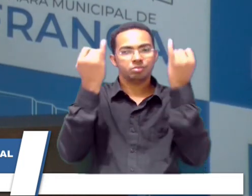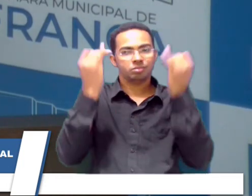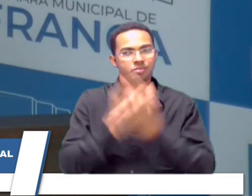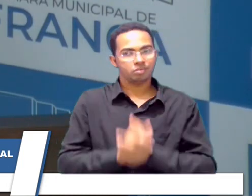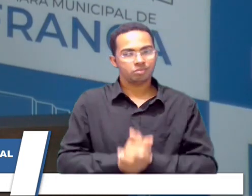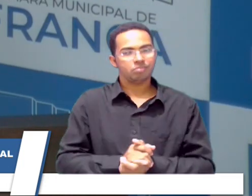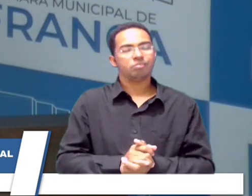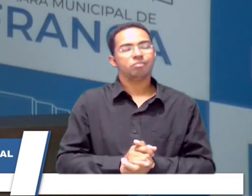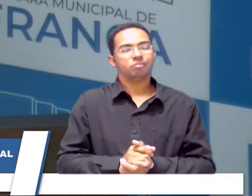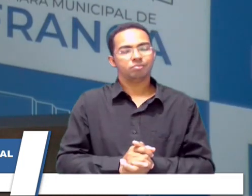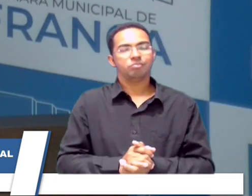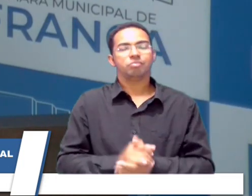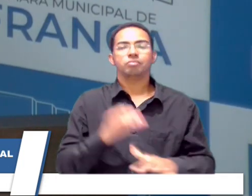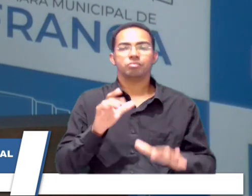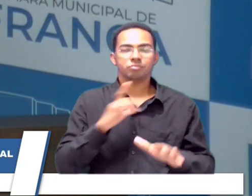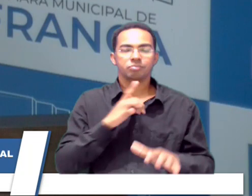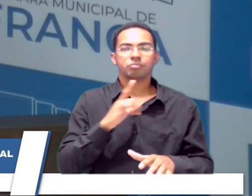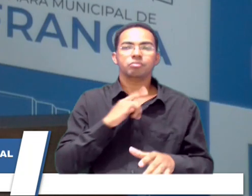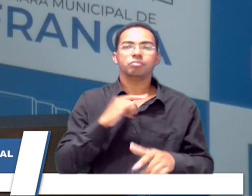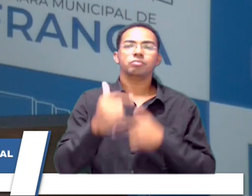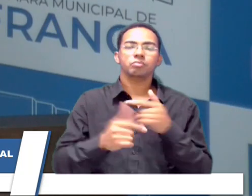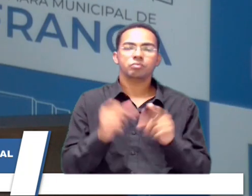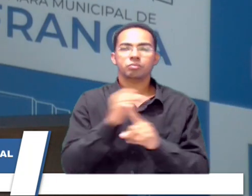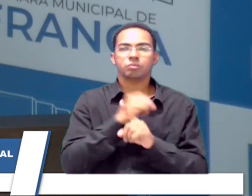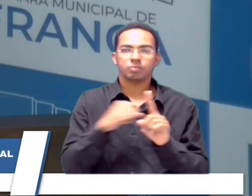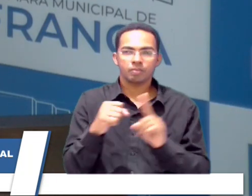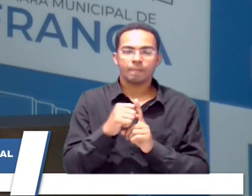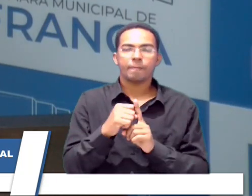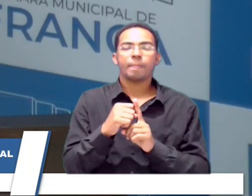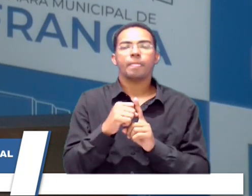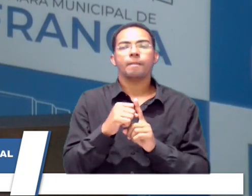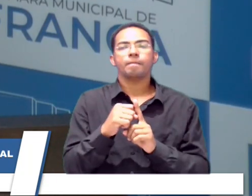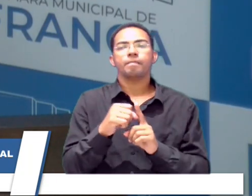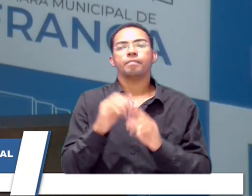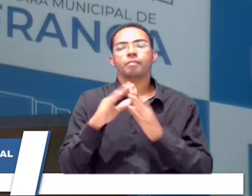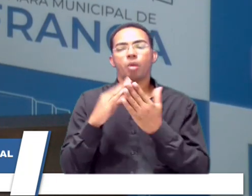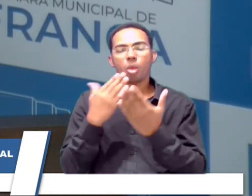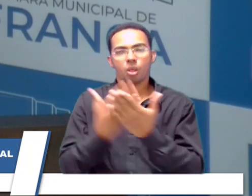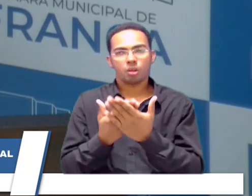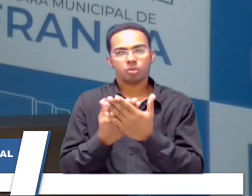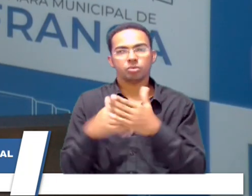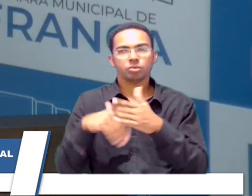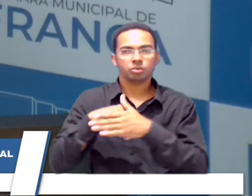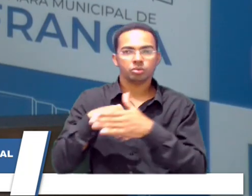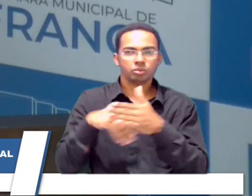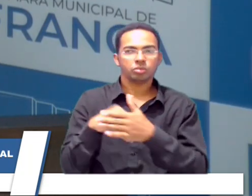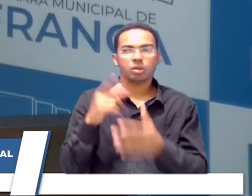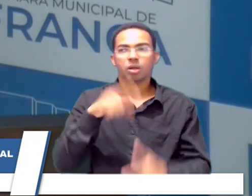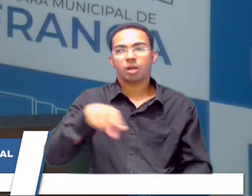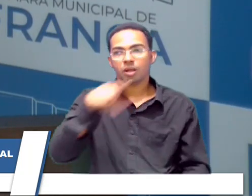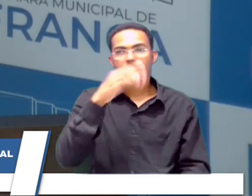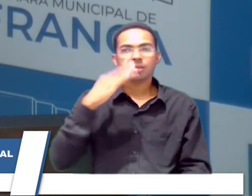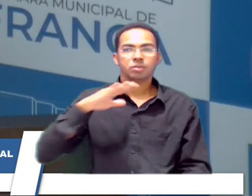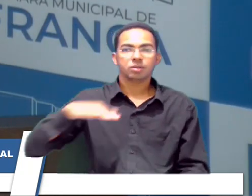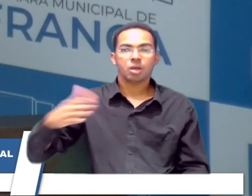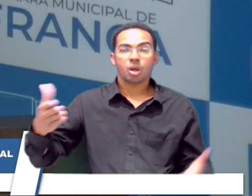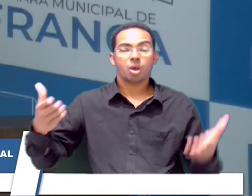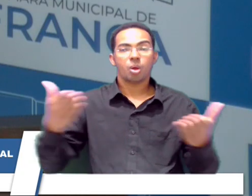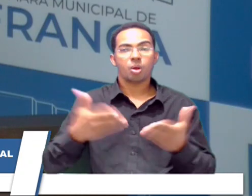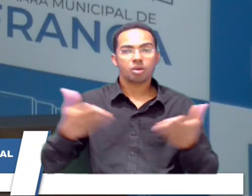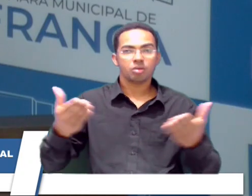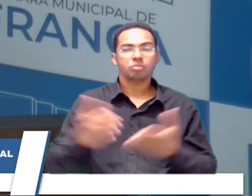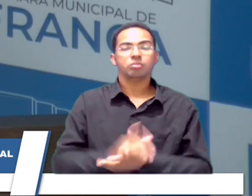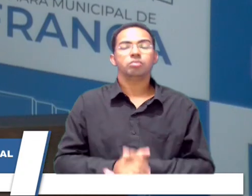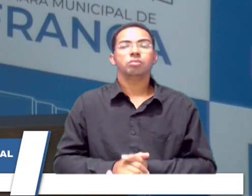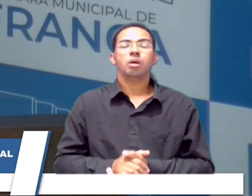né? A gente tem o trabalho social da escolinha, que são essas crianças que estão aqui hoje, né? Que hoje a